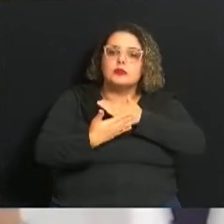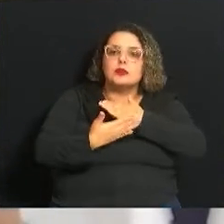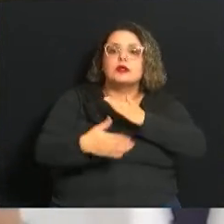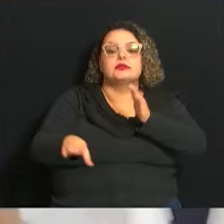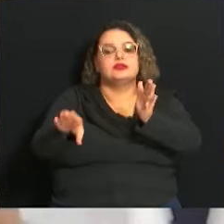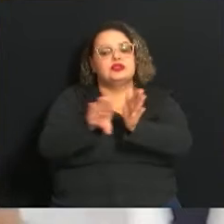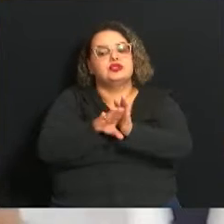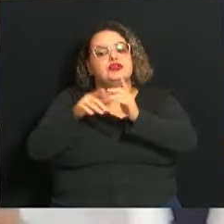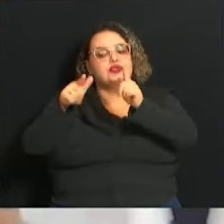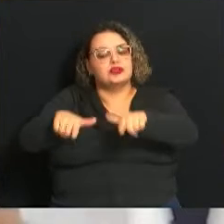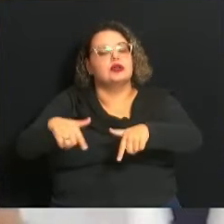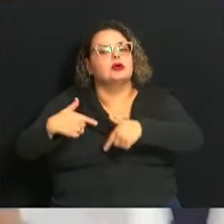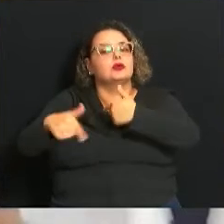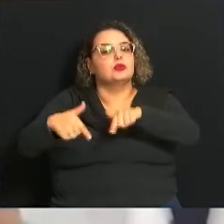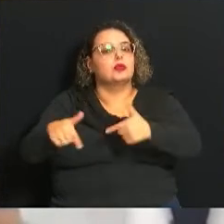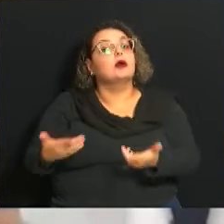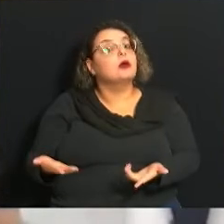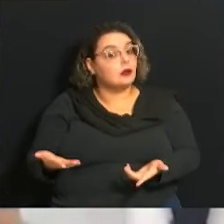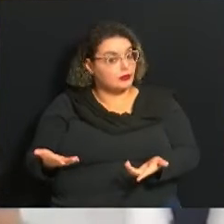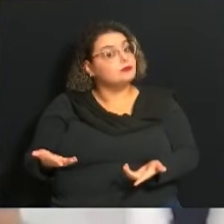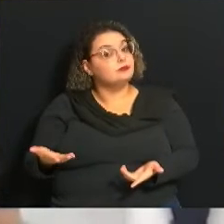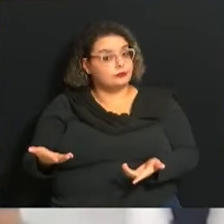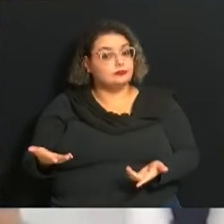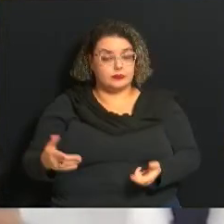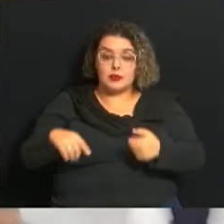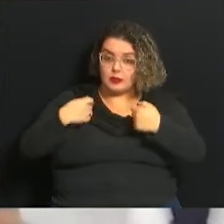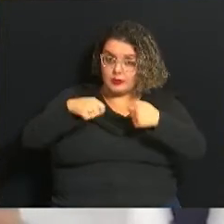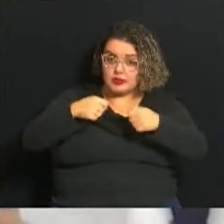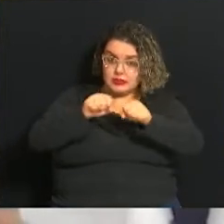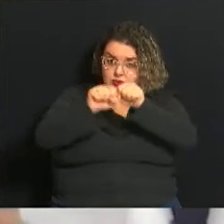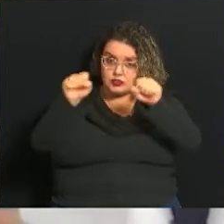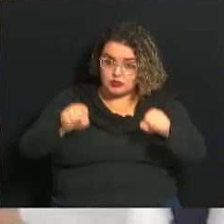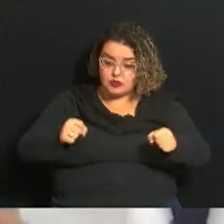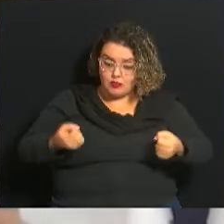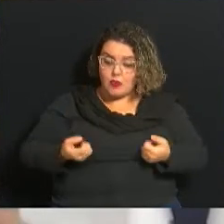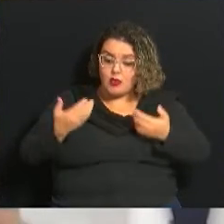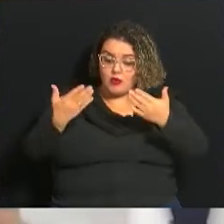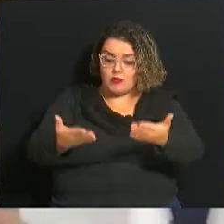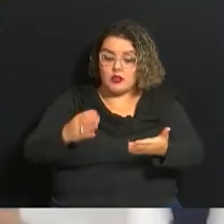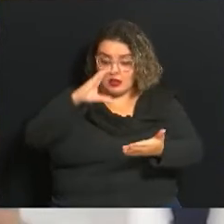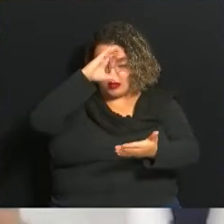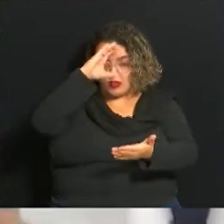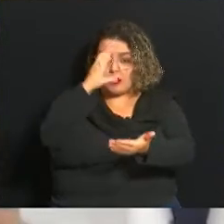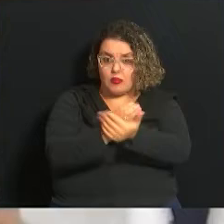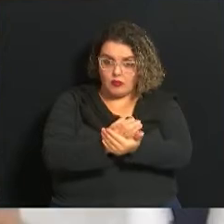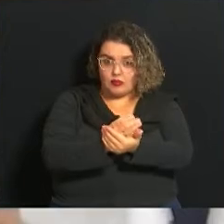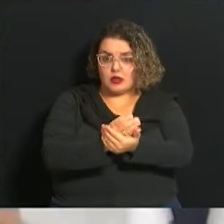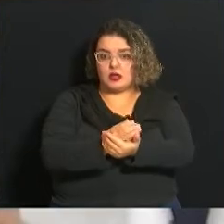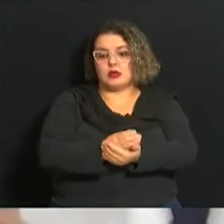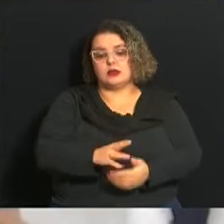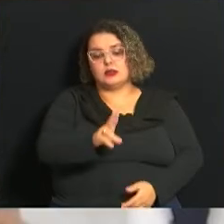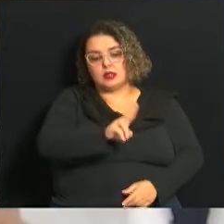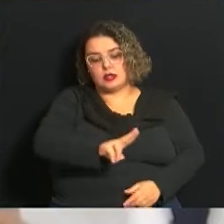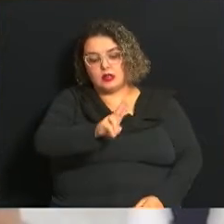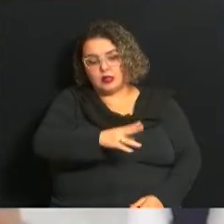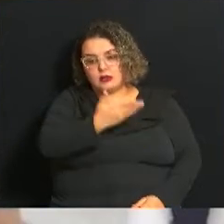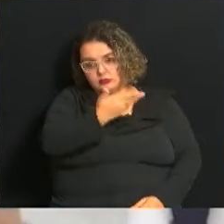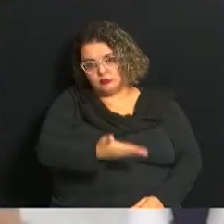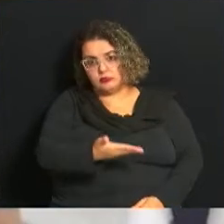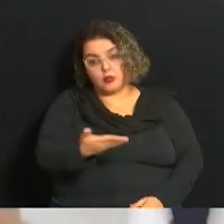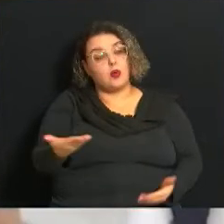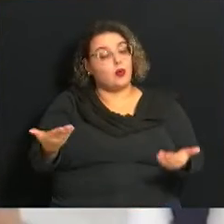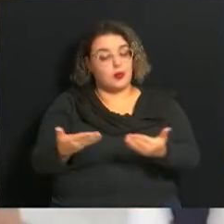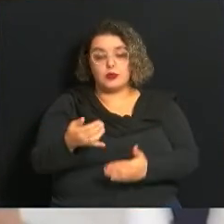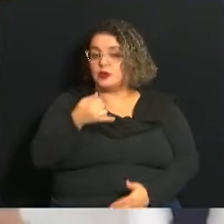chegar no serviço. Então, é preciso que o sistema ofereça confiança ao usuário, né? Hoje, infelizmente,